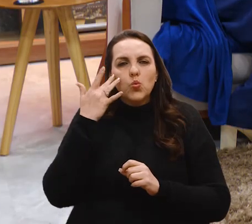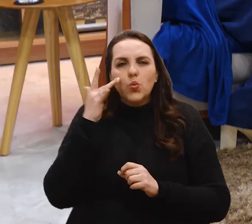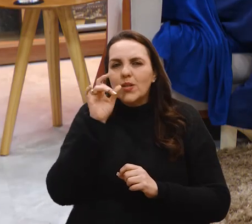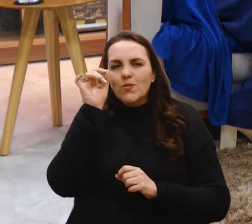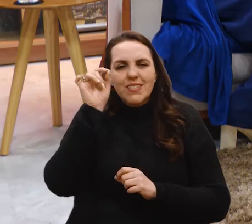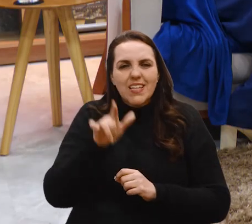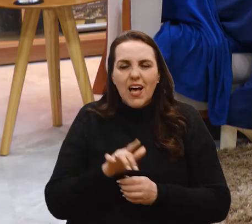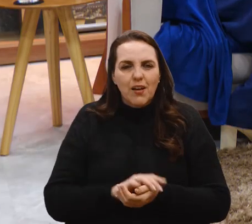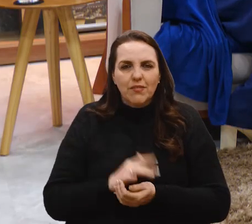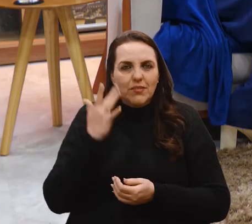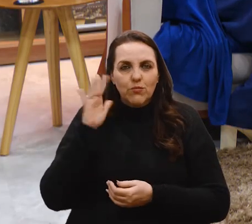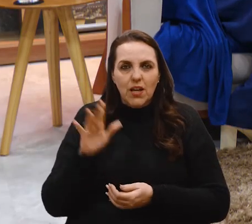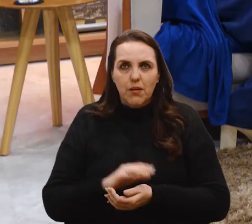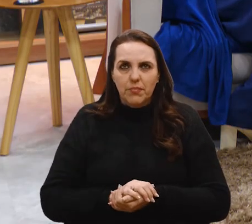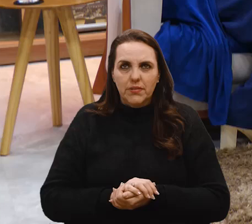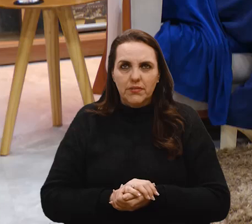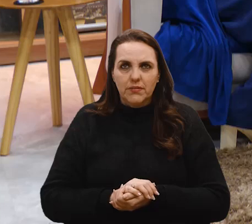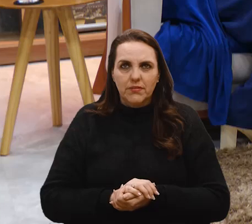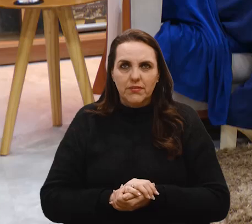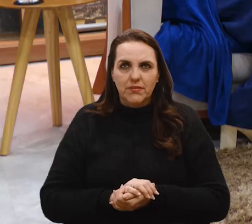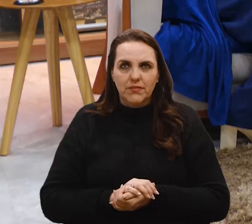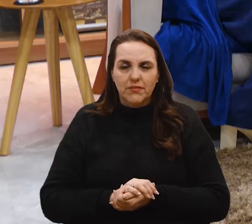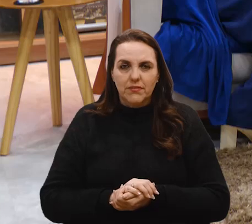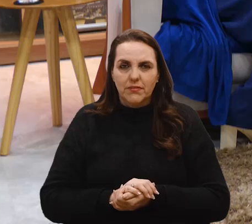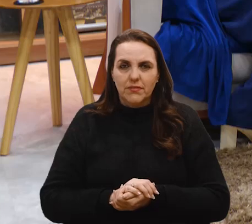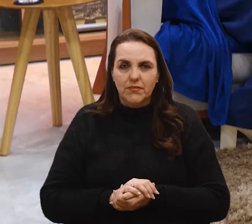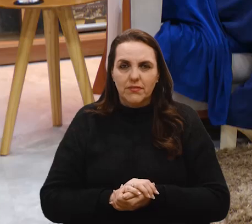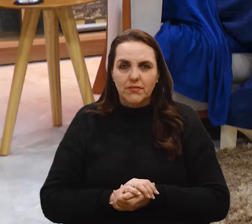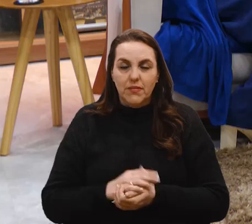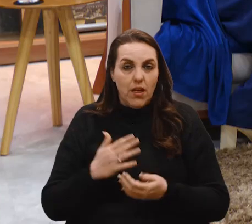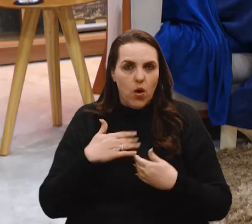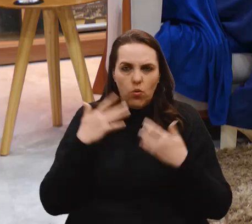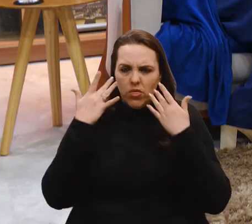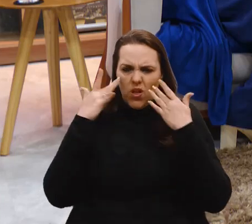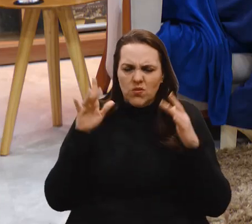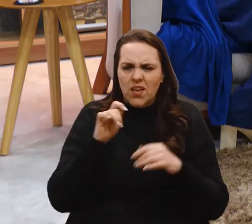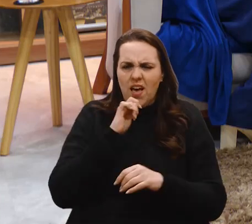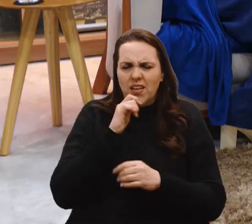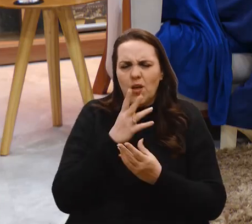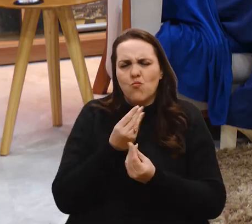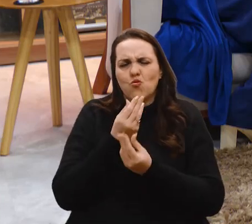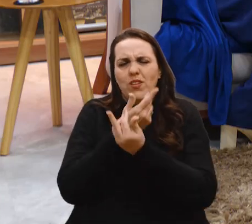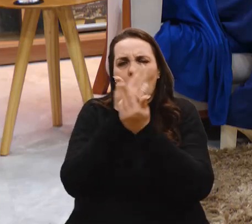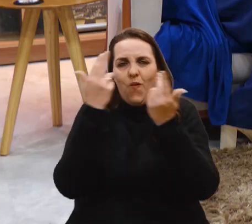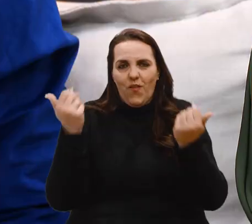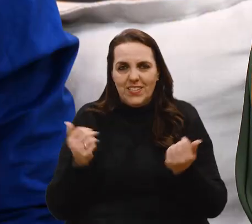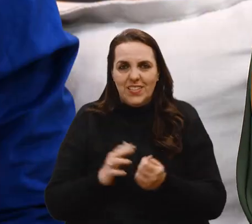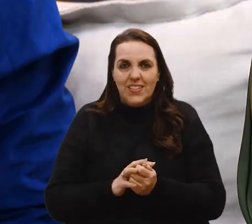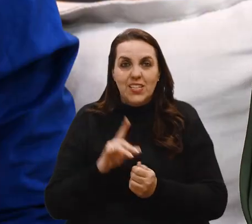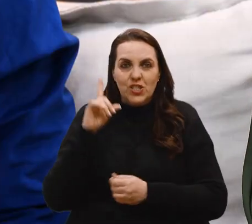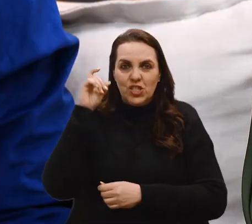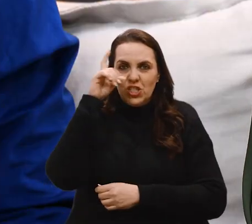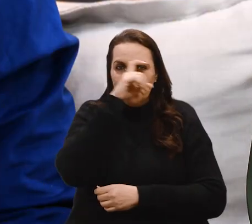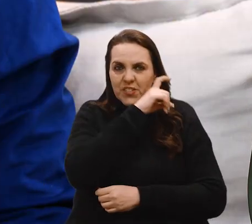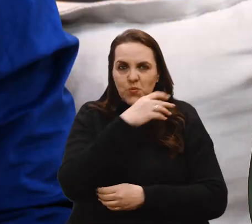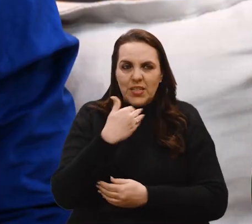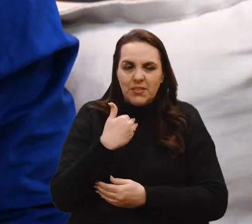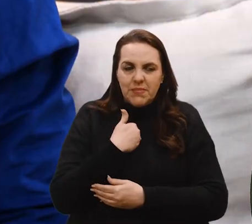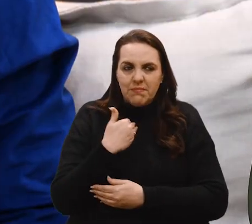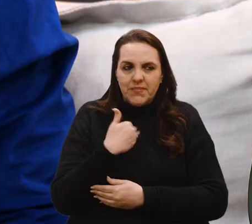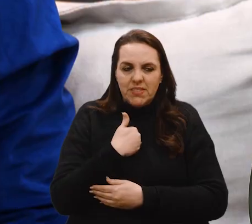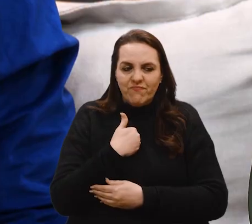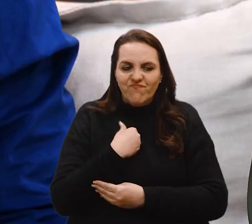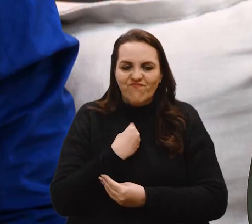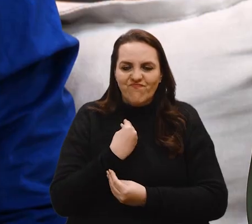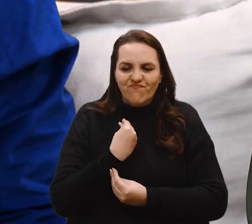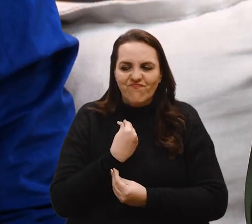que tu ainda O que eu não sei tem é muita coisa, meu Deus. Mas assim, aquilo que tu tem realmente eu tenho dificuldade. dificuldade.